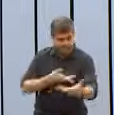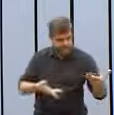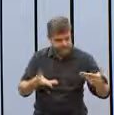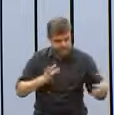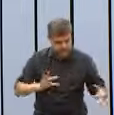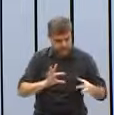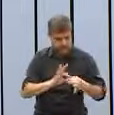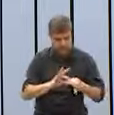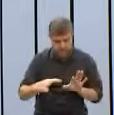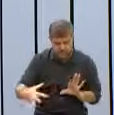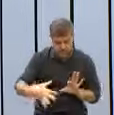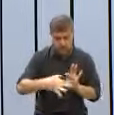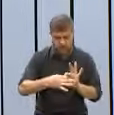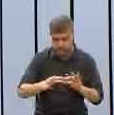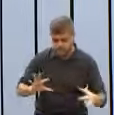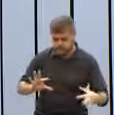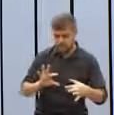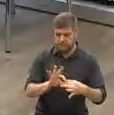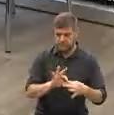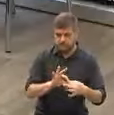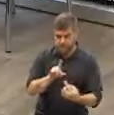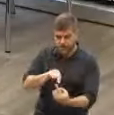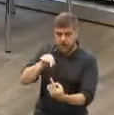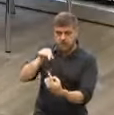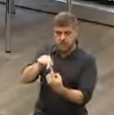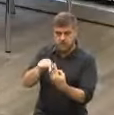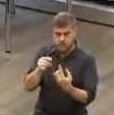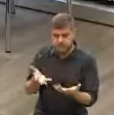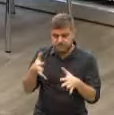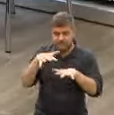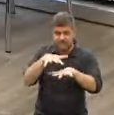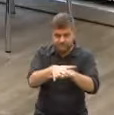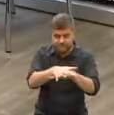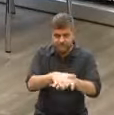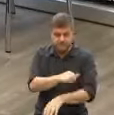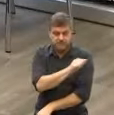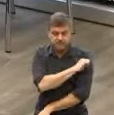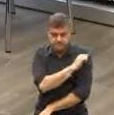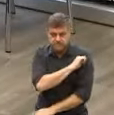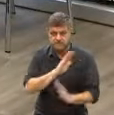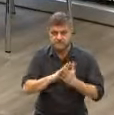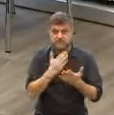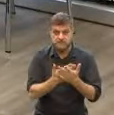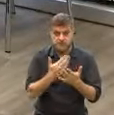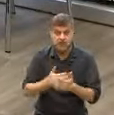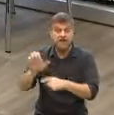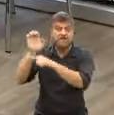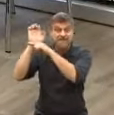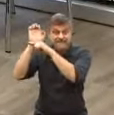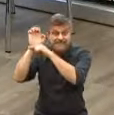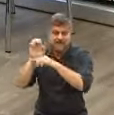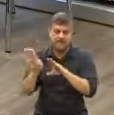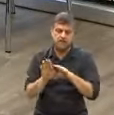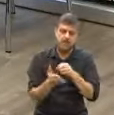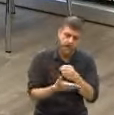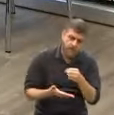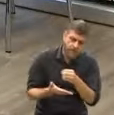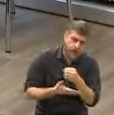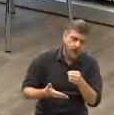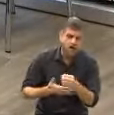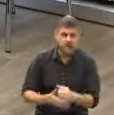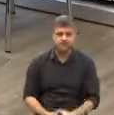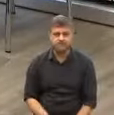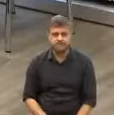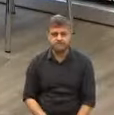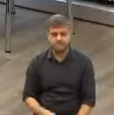simbiose e complementaridade no diálogo. Para também pensar nessa questão inclusiva para os alunos das escolas estaduais. Sim, isso é